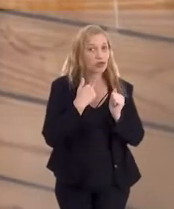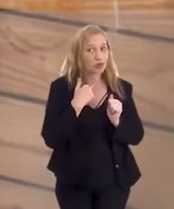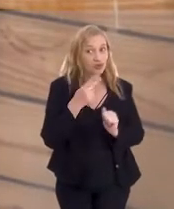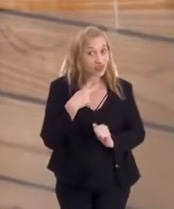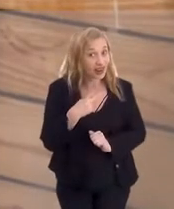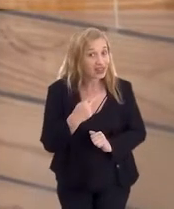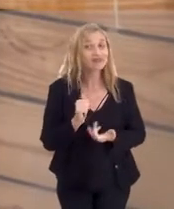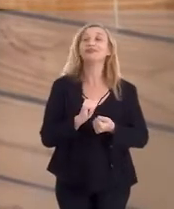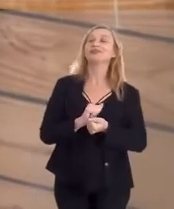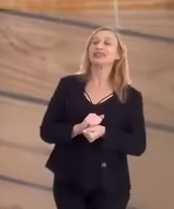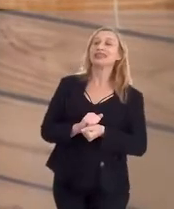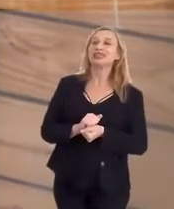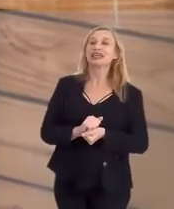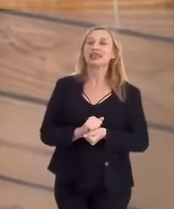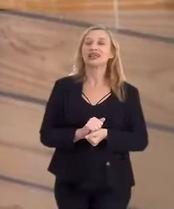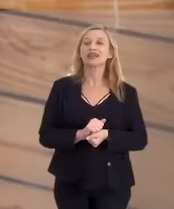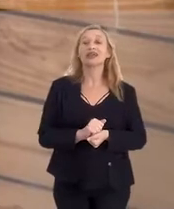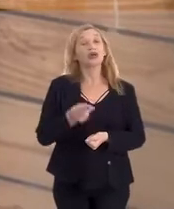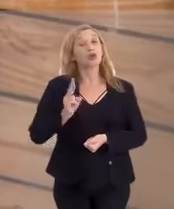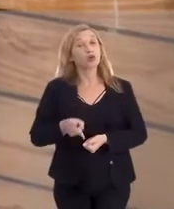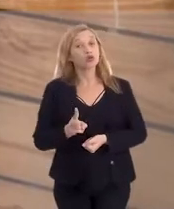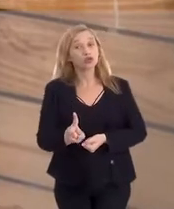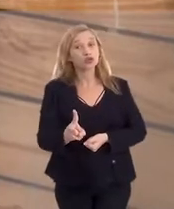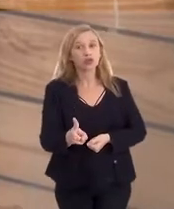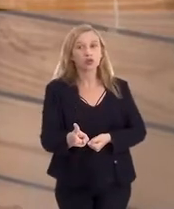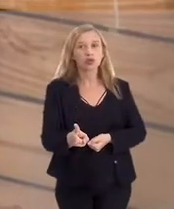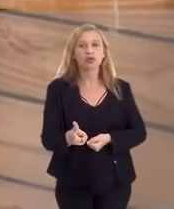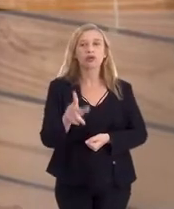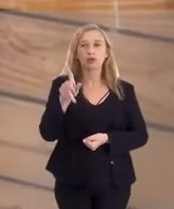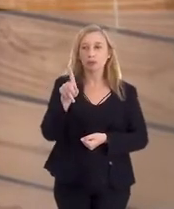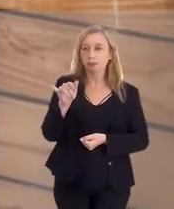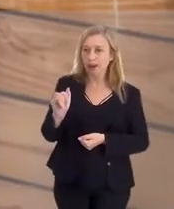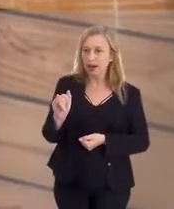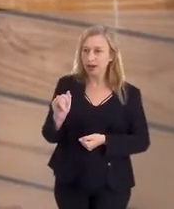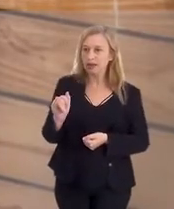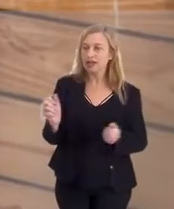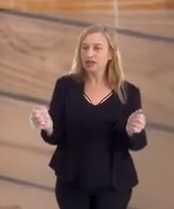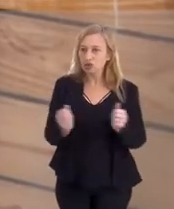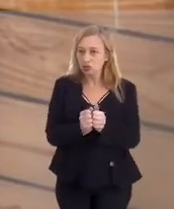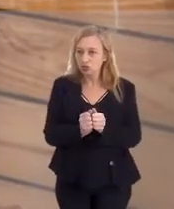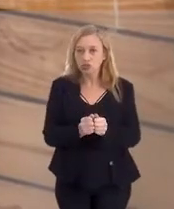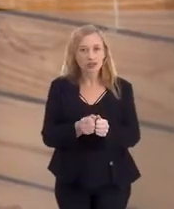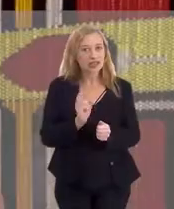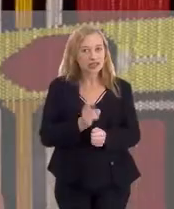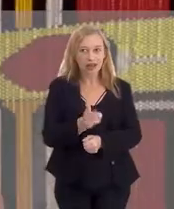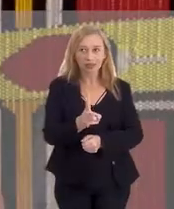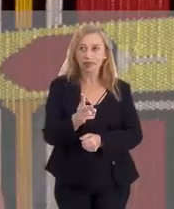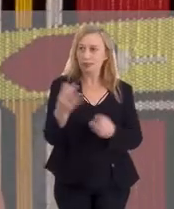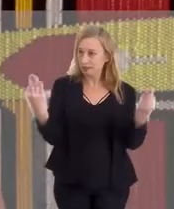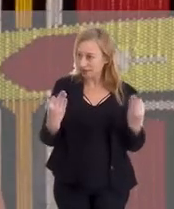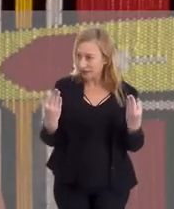mas é segredo. E para que ela continue, os pais terão que estar